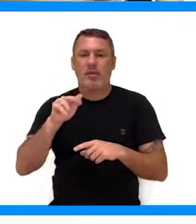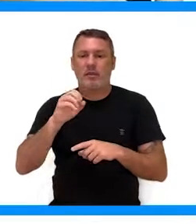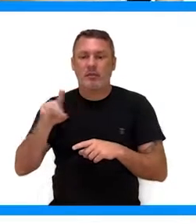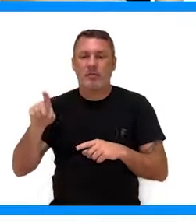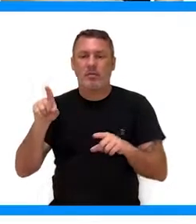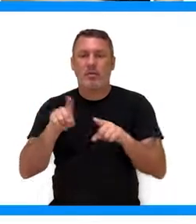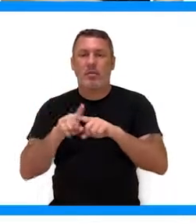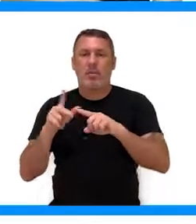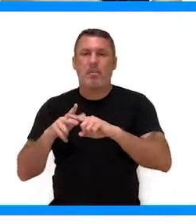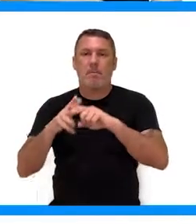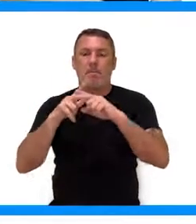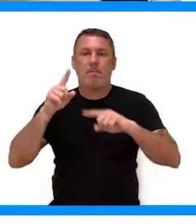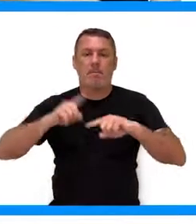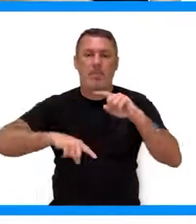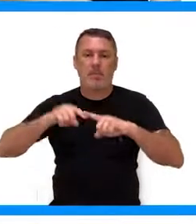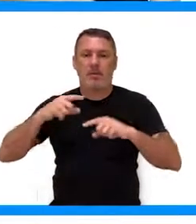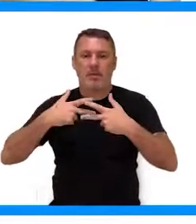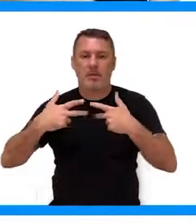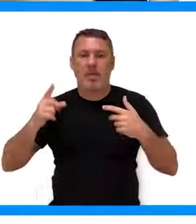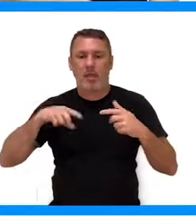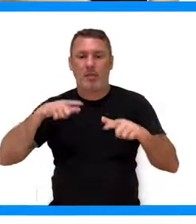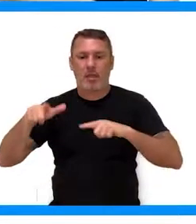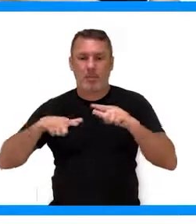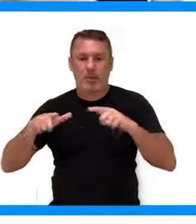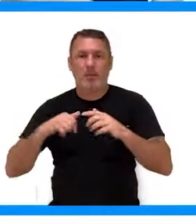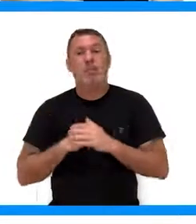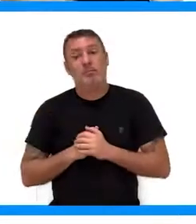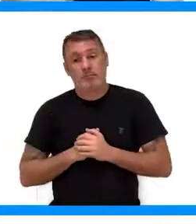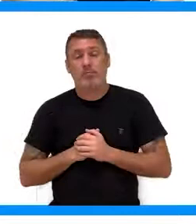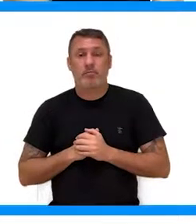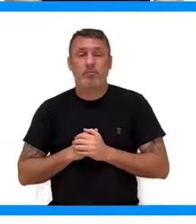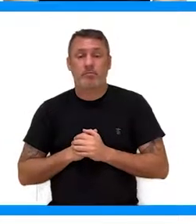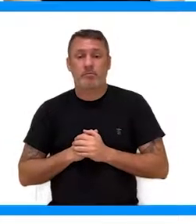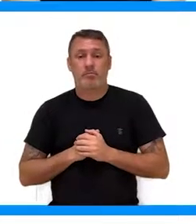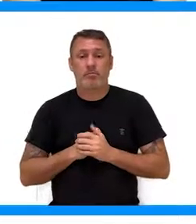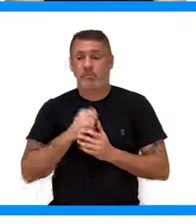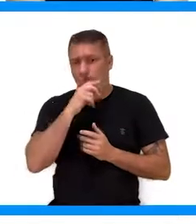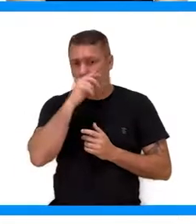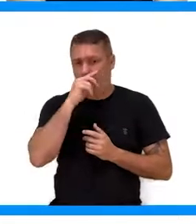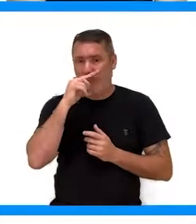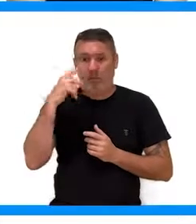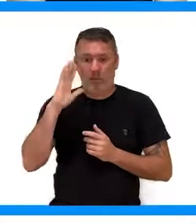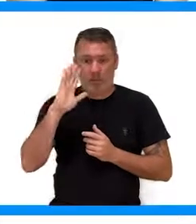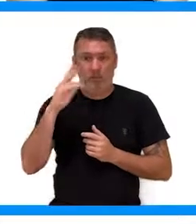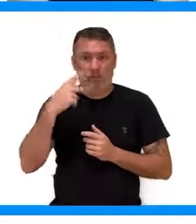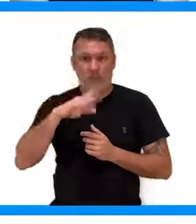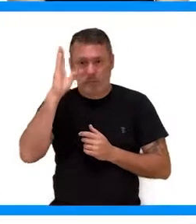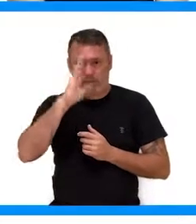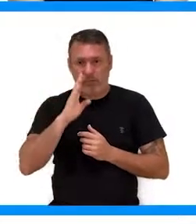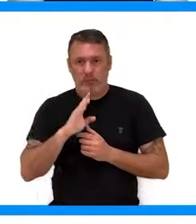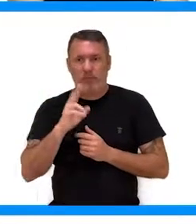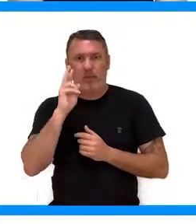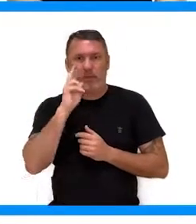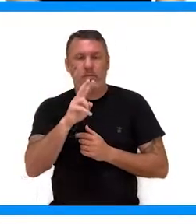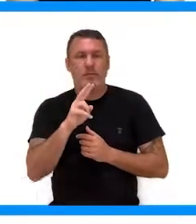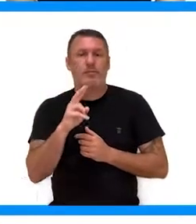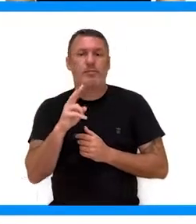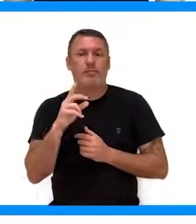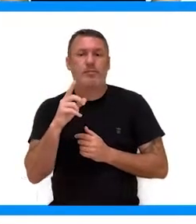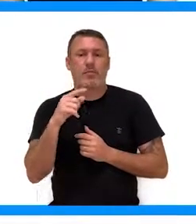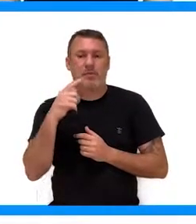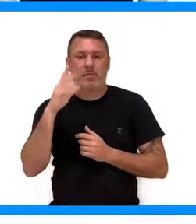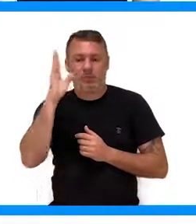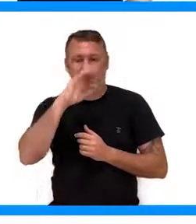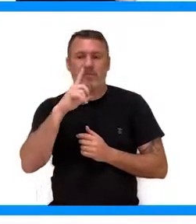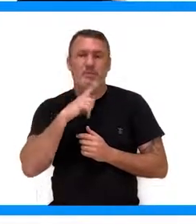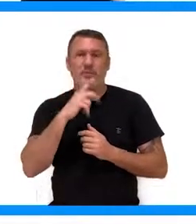à irrigação e na mecanização do trabalho. Olha só. No Brasil, uma